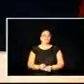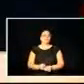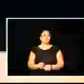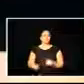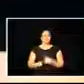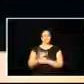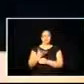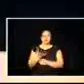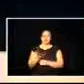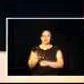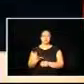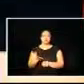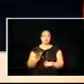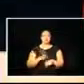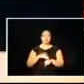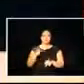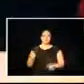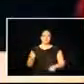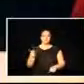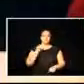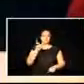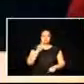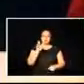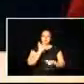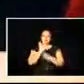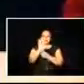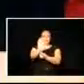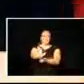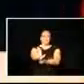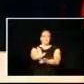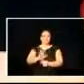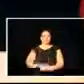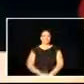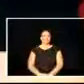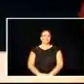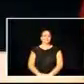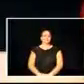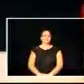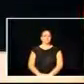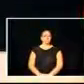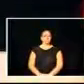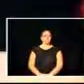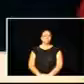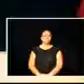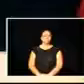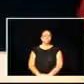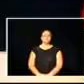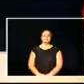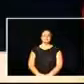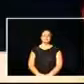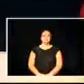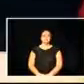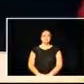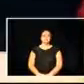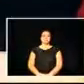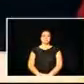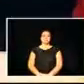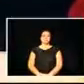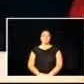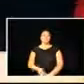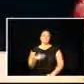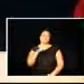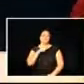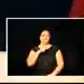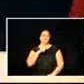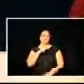recursos. E é solicitado ao prefeito, dentro do projeto, que ele apresente, que ele manifeste por meio de declarações. E